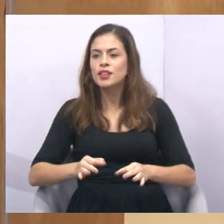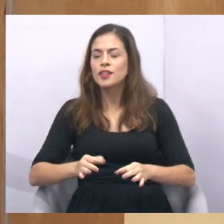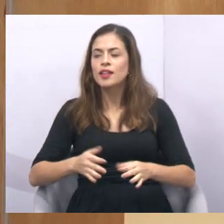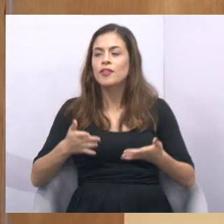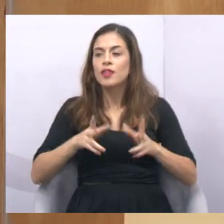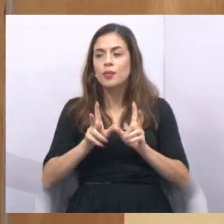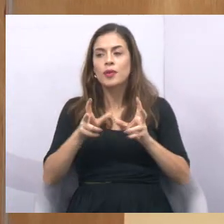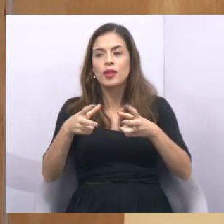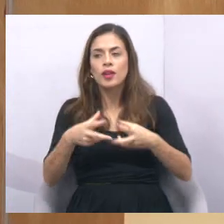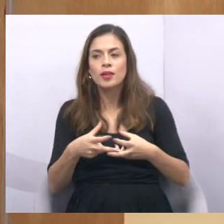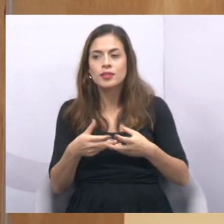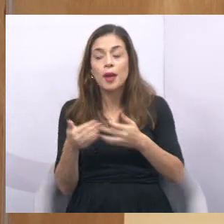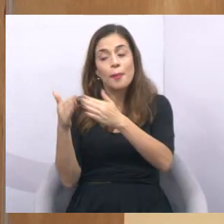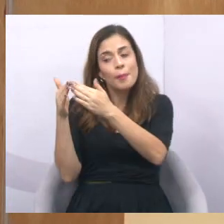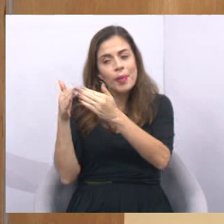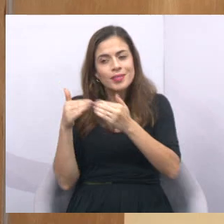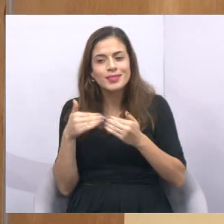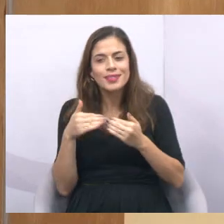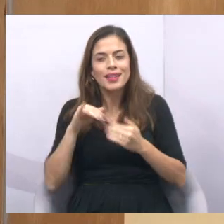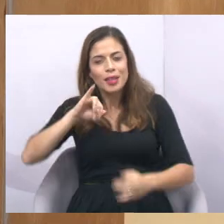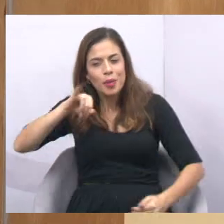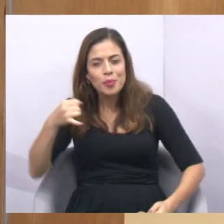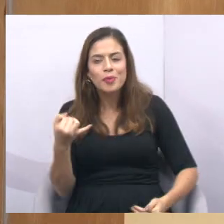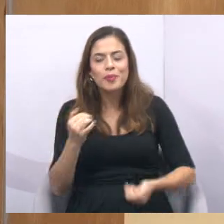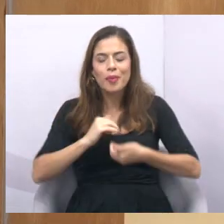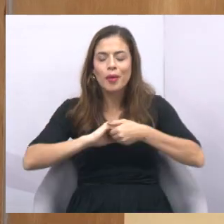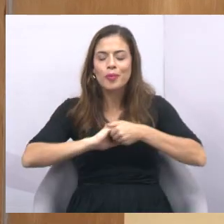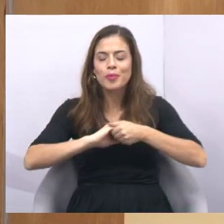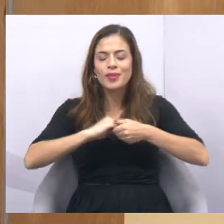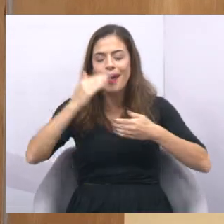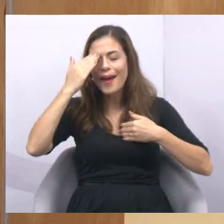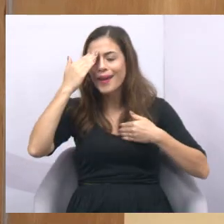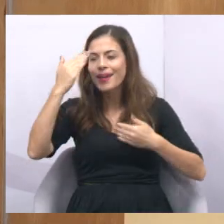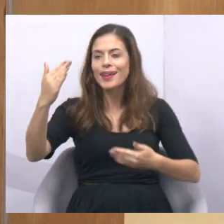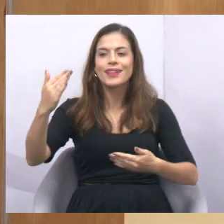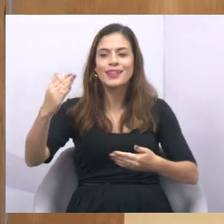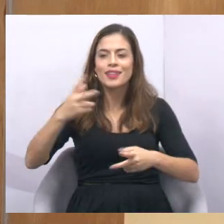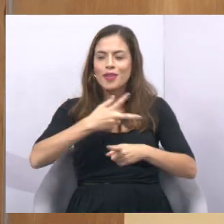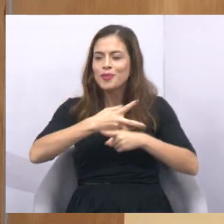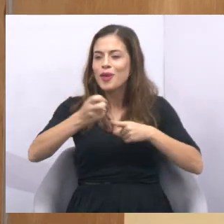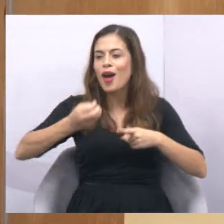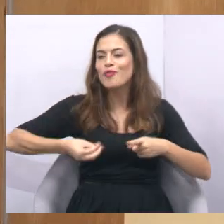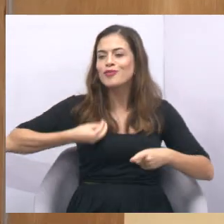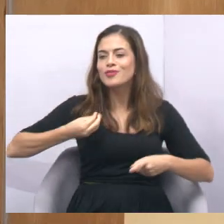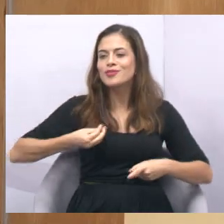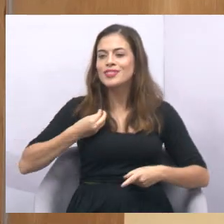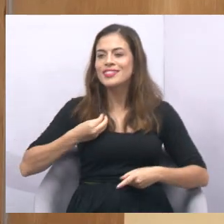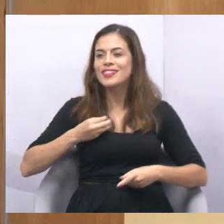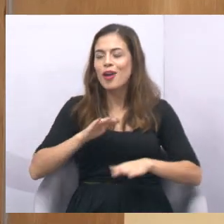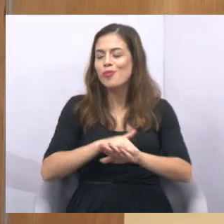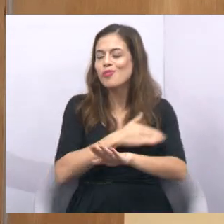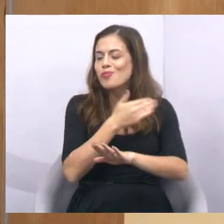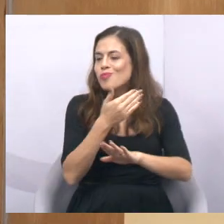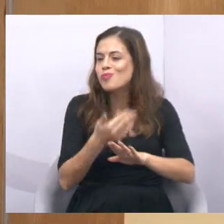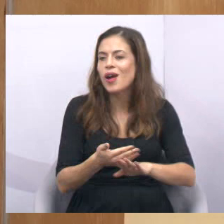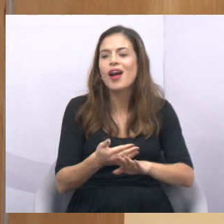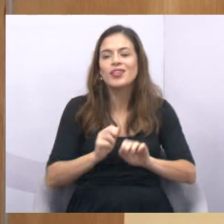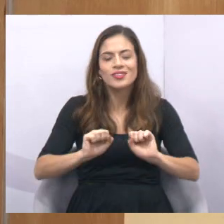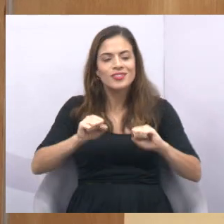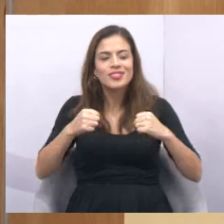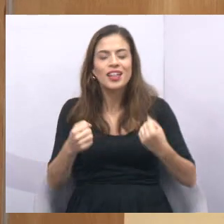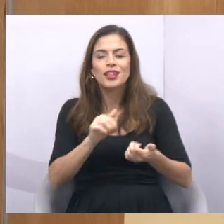pedir licença e aproveitar deste momento para cumprimentá-lo e agradecer-lhe pela sua vitoriosa vida e carreira dedicada ao esporte brasileiro e